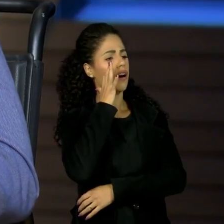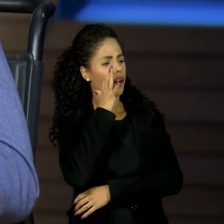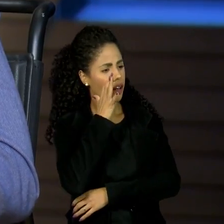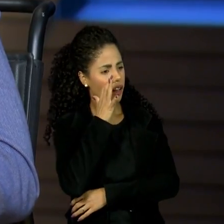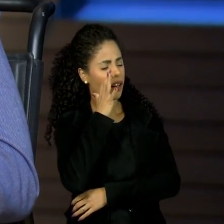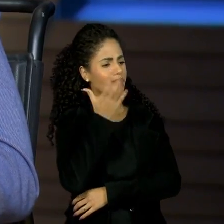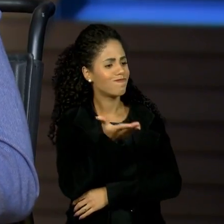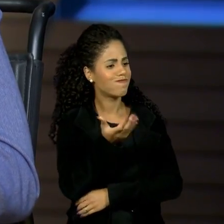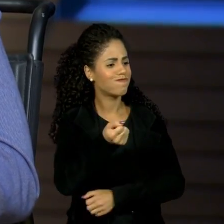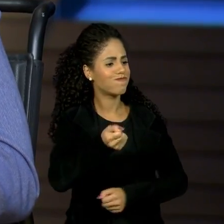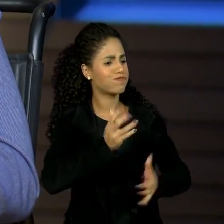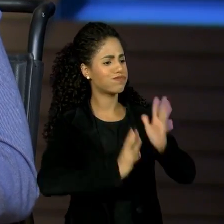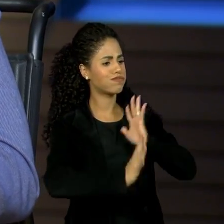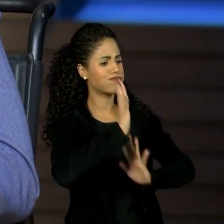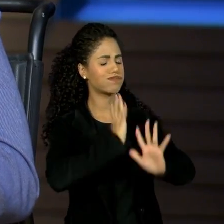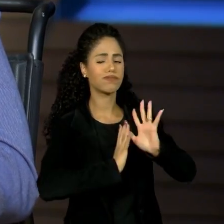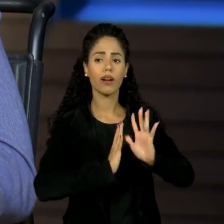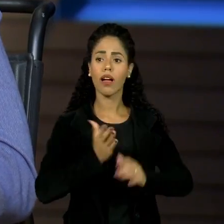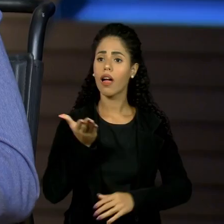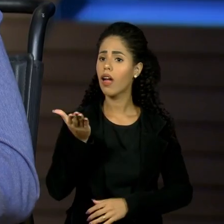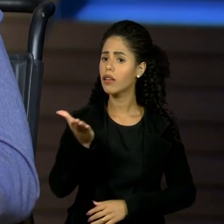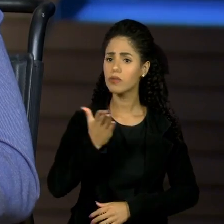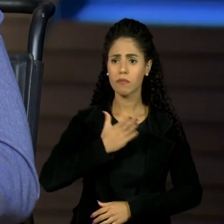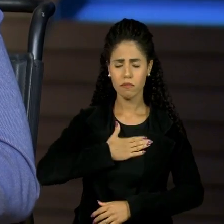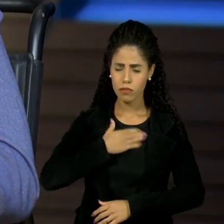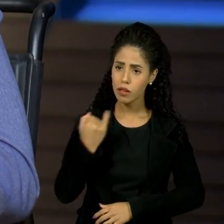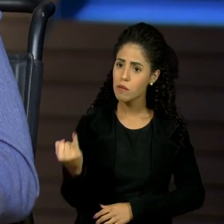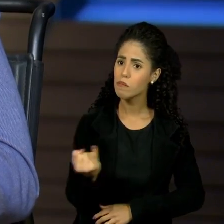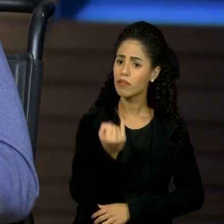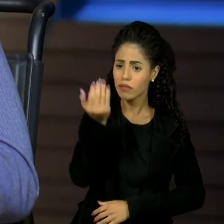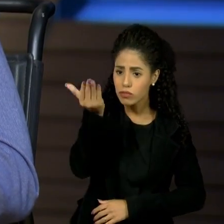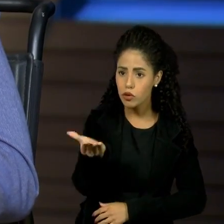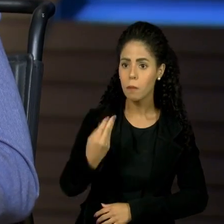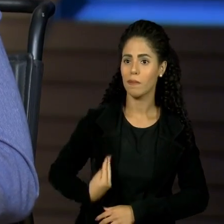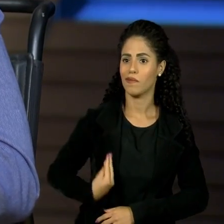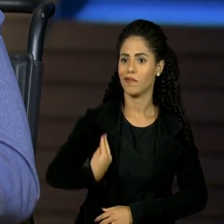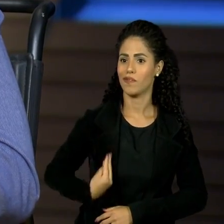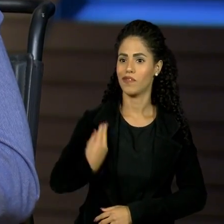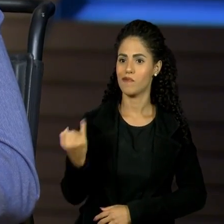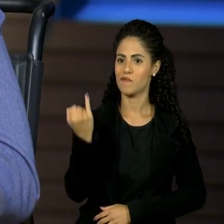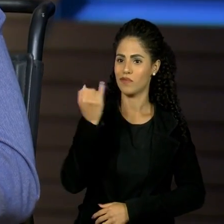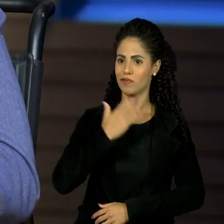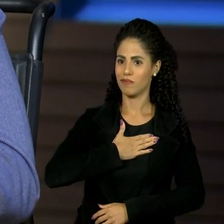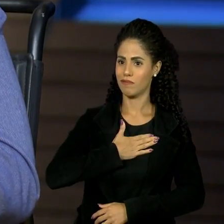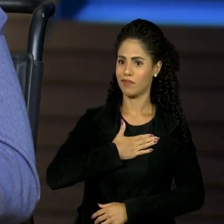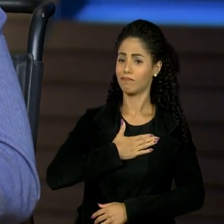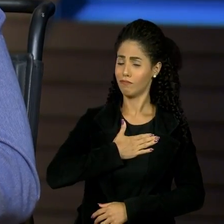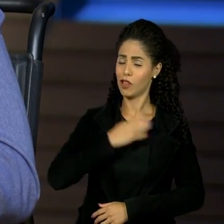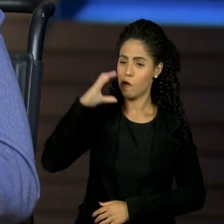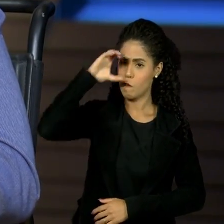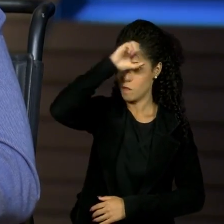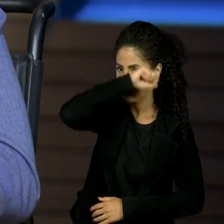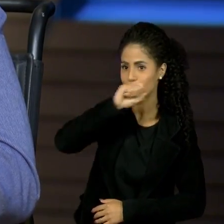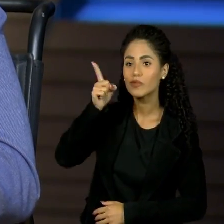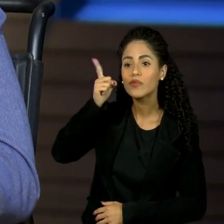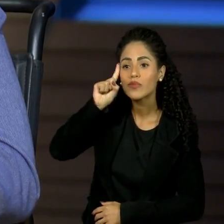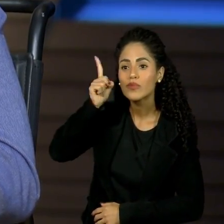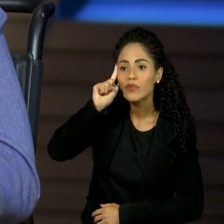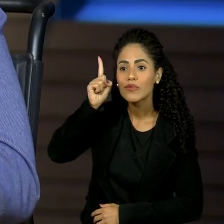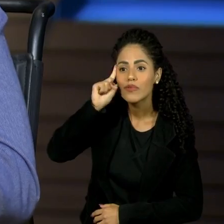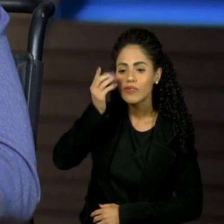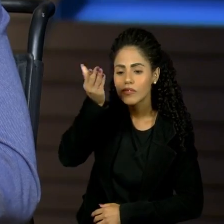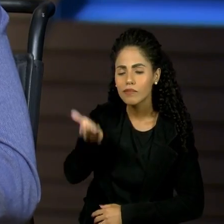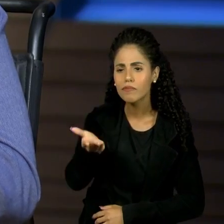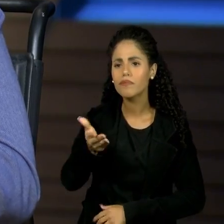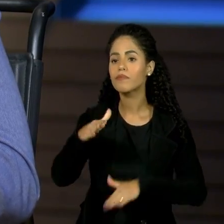fala, para mim o diagnóstico importa sim, ele é uma chave de virada na minha vida. Né? O paciente fala, mas eu